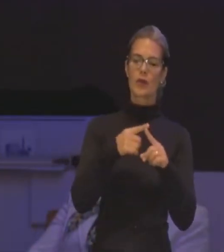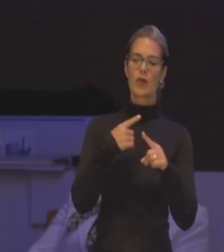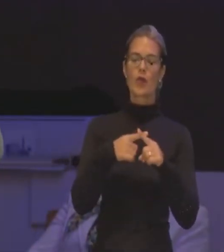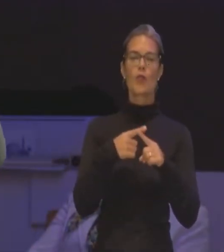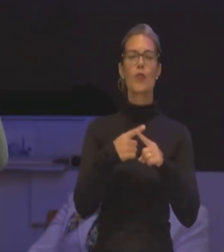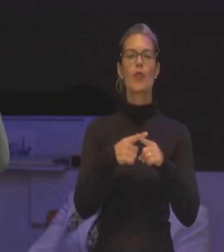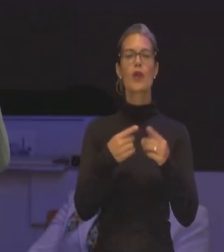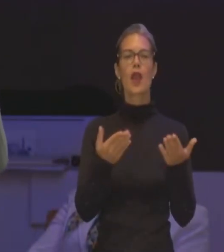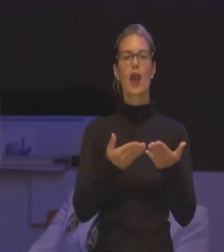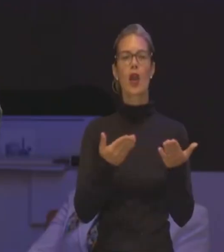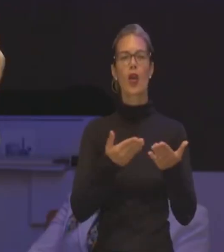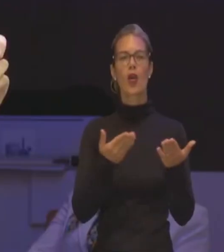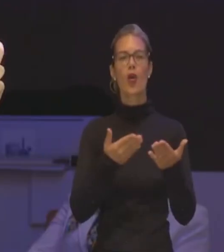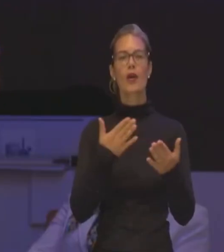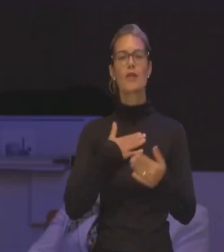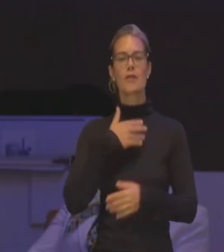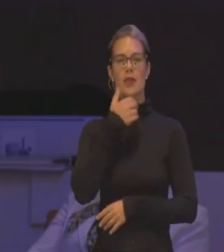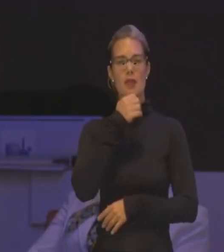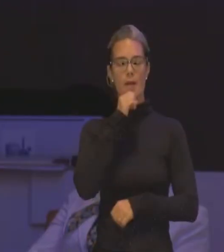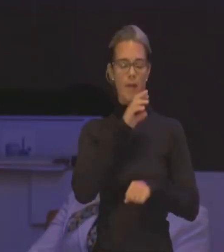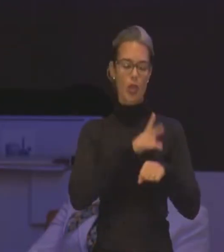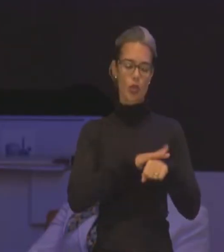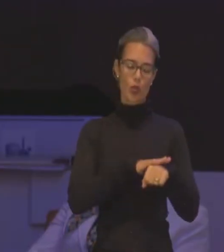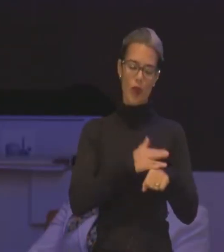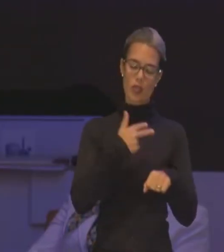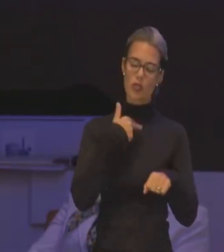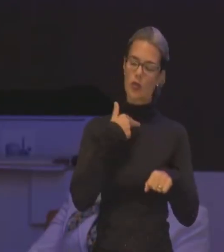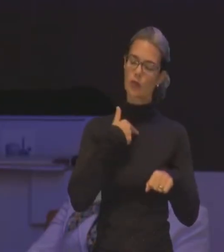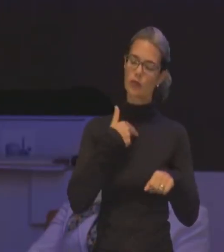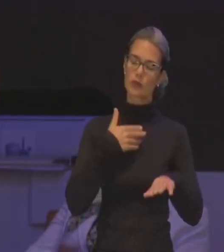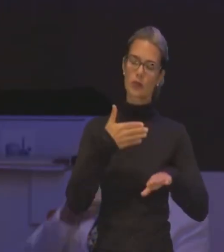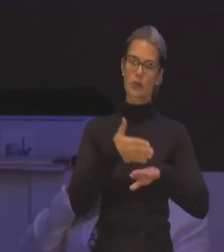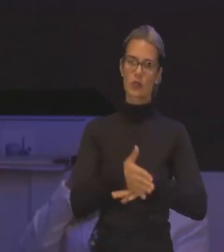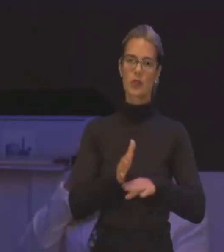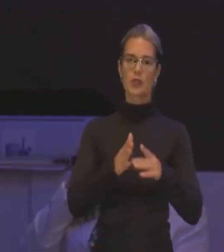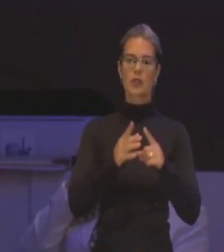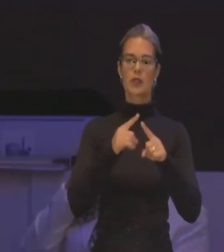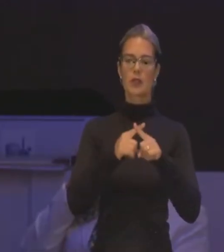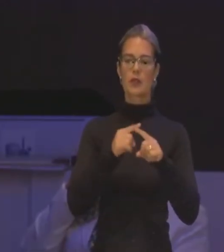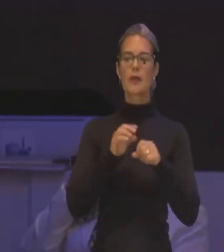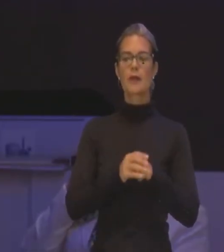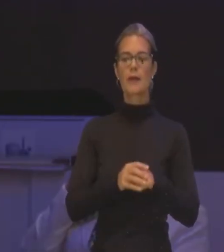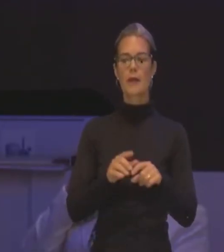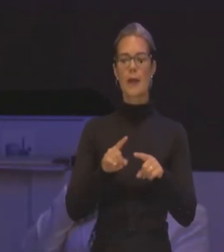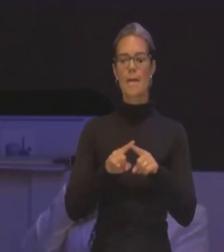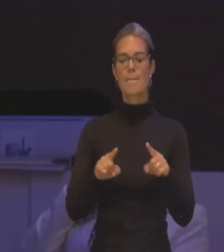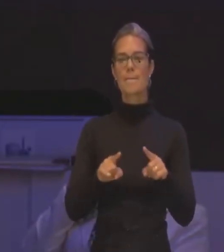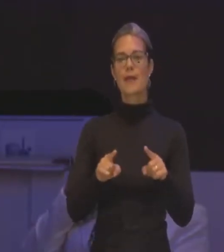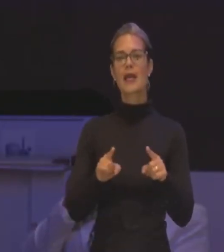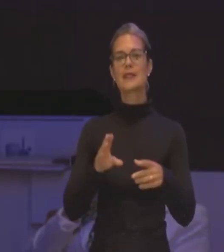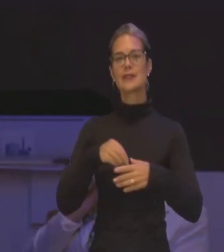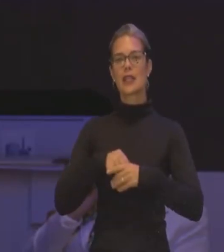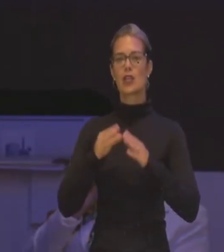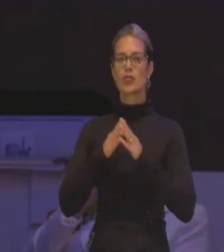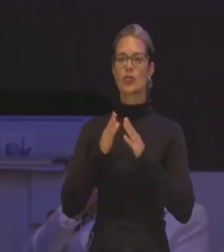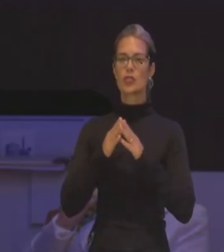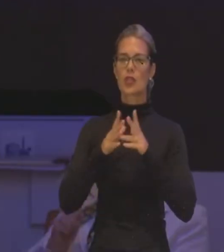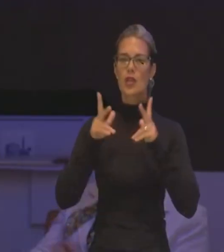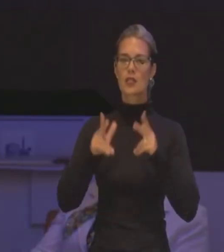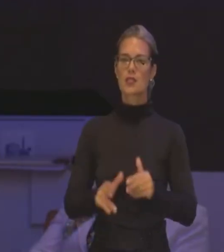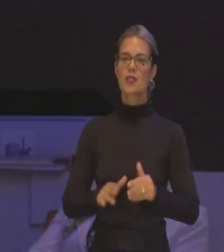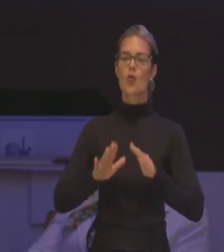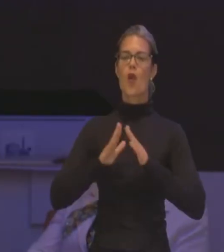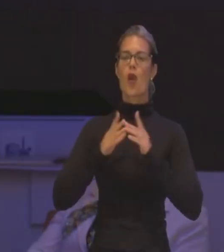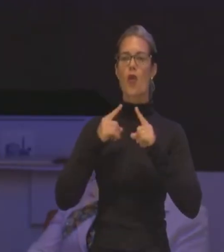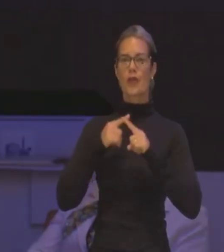mãe de ir, mas agora a igreja reunida em minha casa. Quando os irmãos